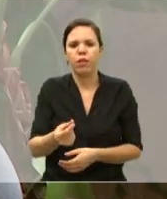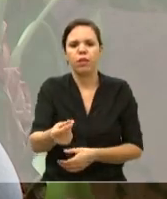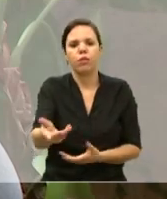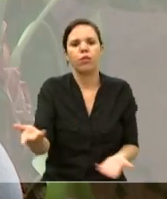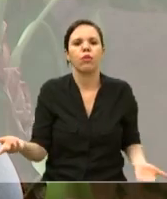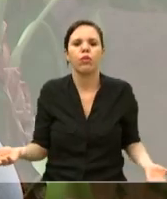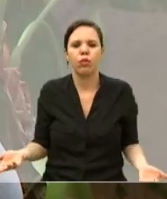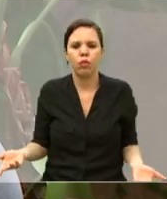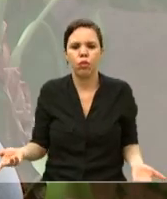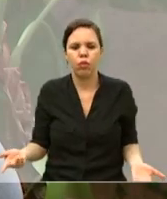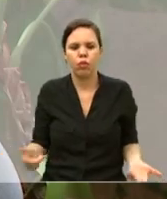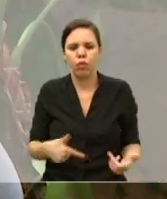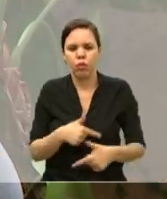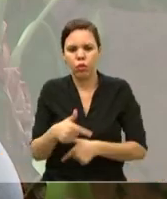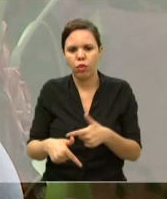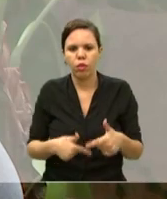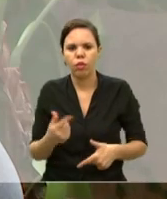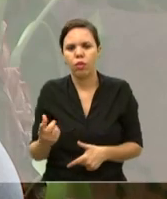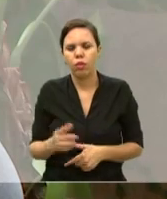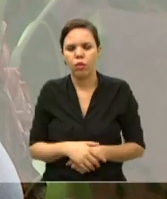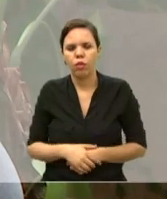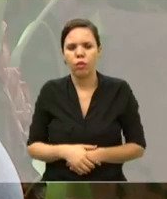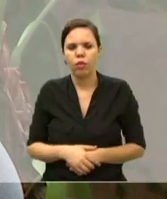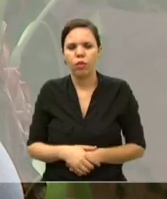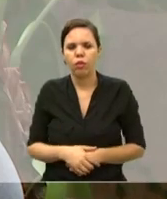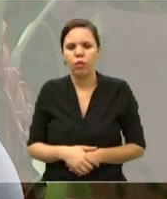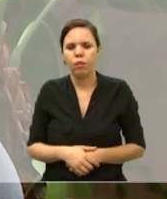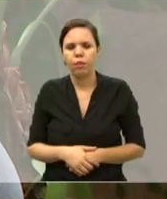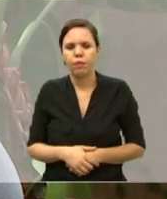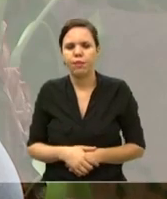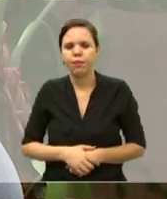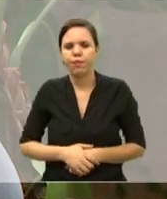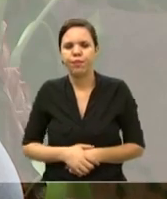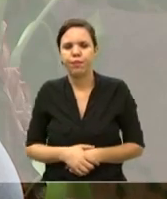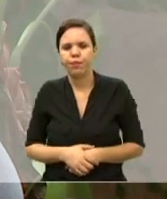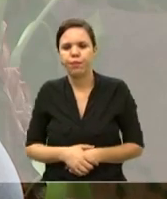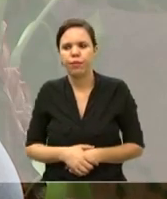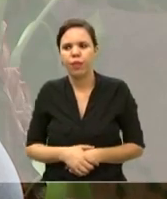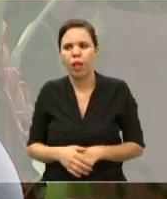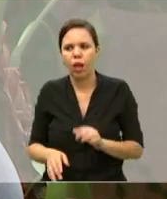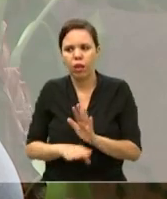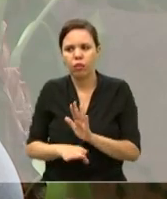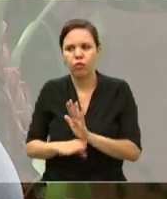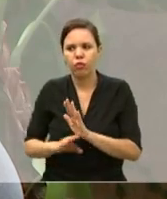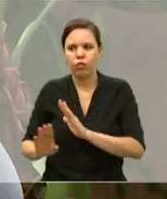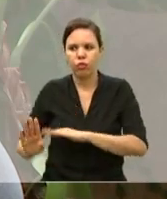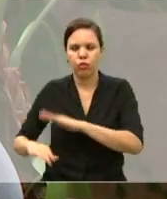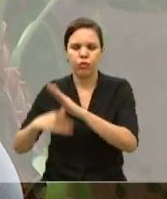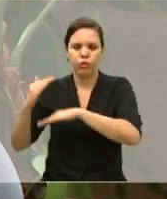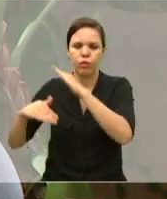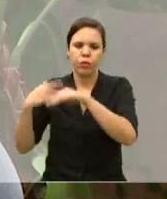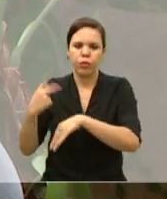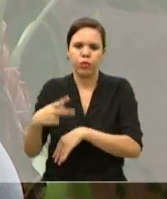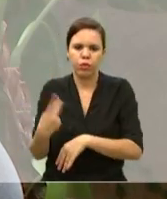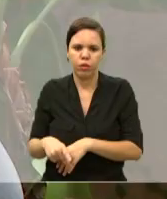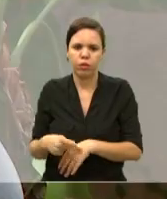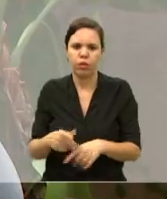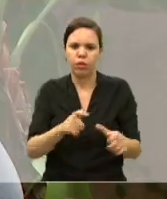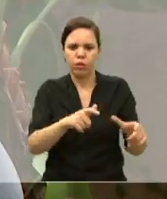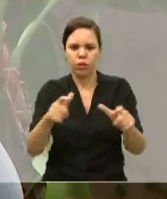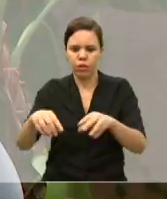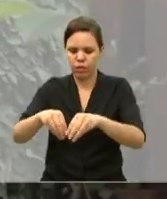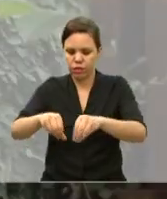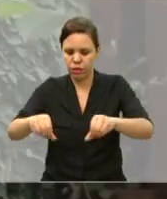toda as atividades consideradas assim, para o desenvolvimento dela, ao ar livre, com